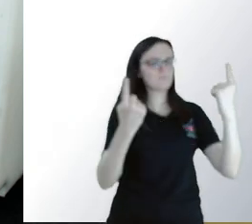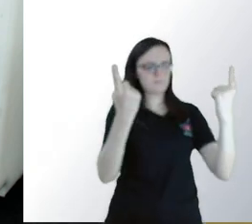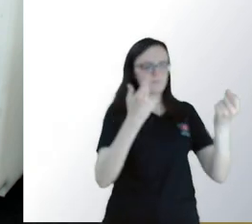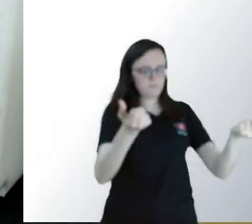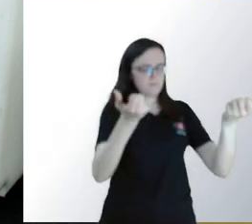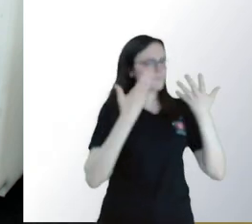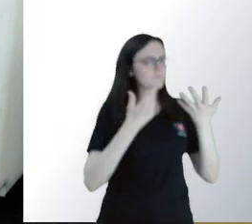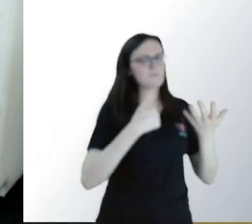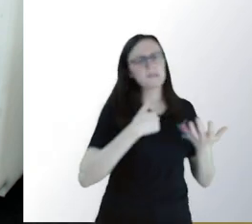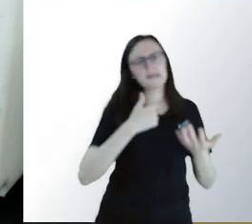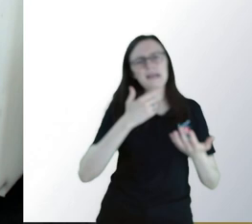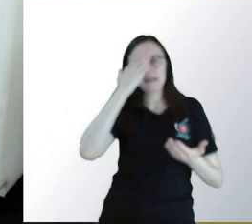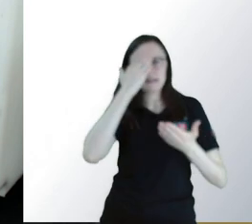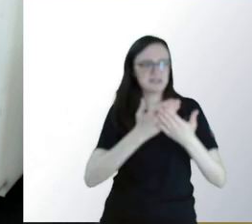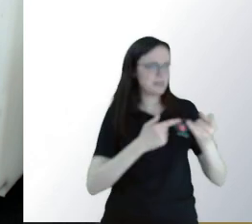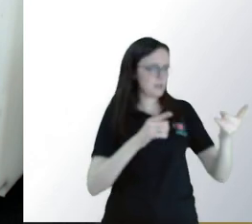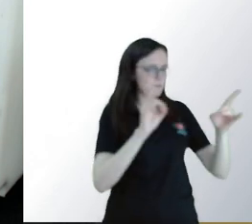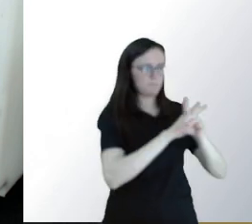que sejam acareados, porque isso